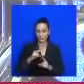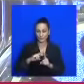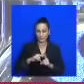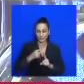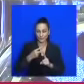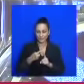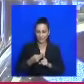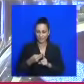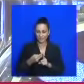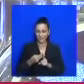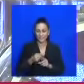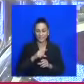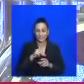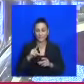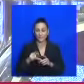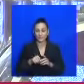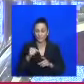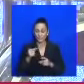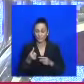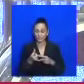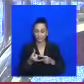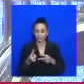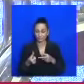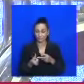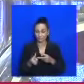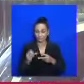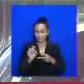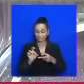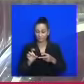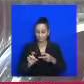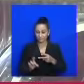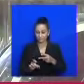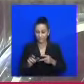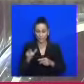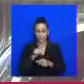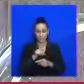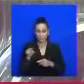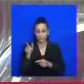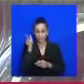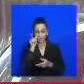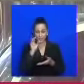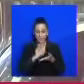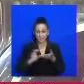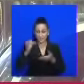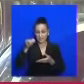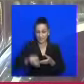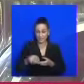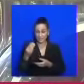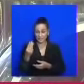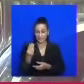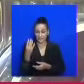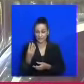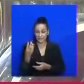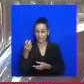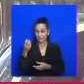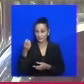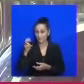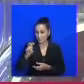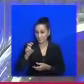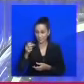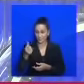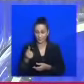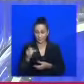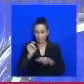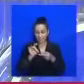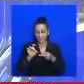da Dupla Cena. Serão sorteados 6 números em cada um dos sorteios e você ganha prêmio acertando 3, 4, 5 ou 6 números